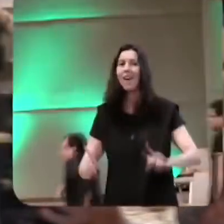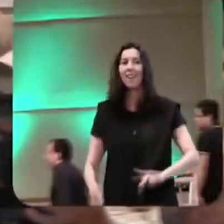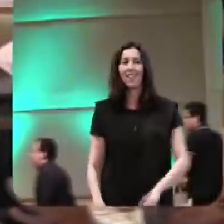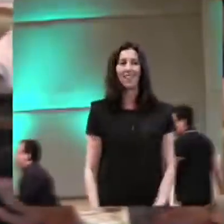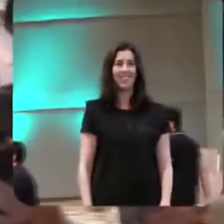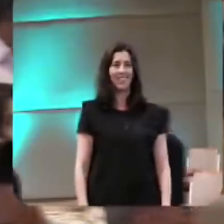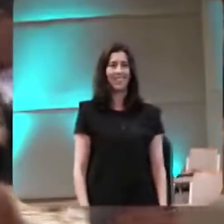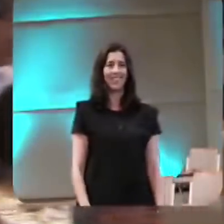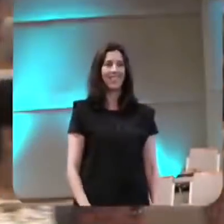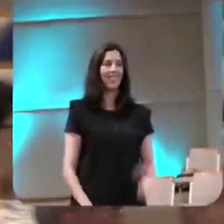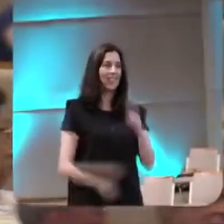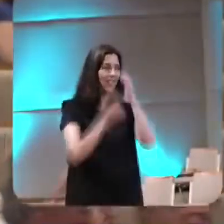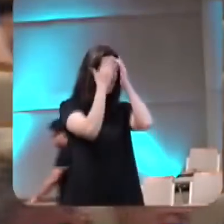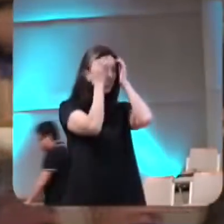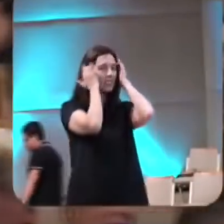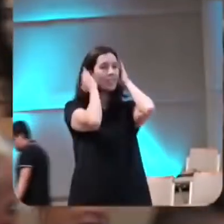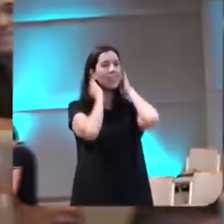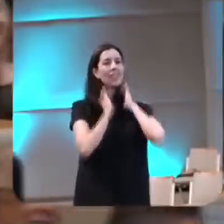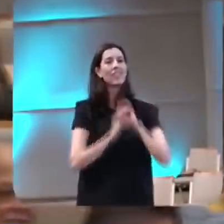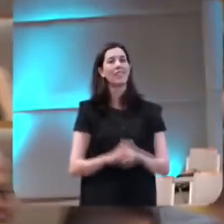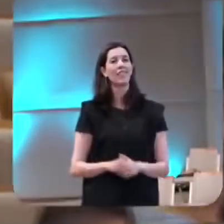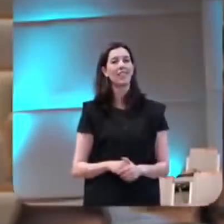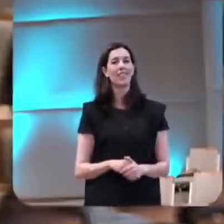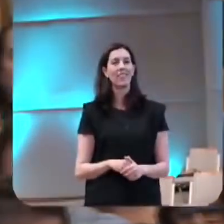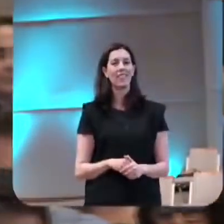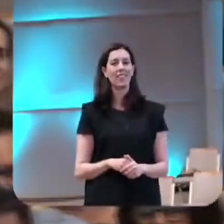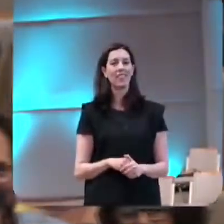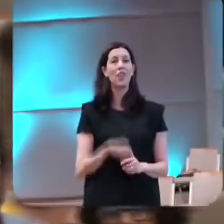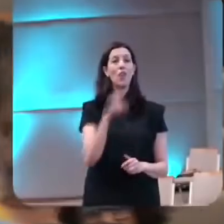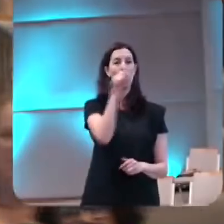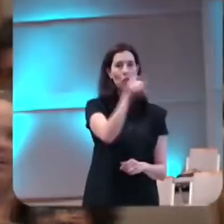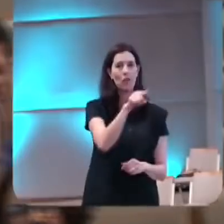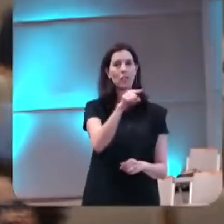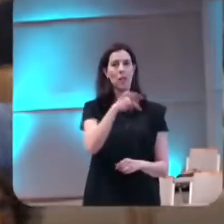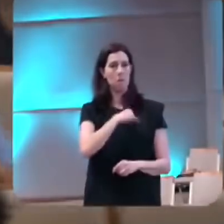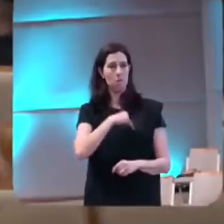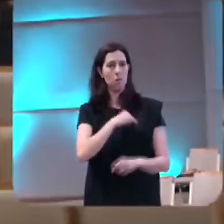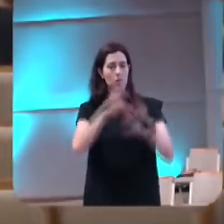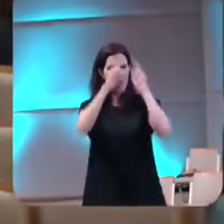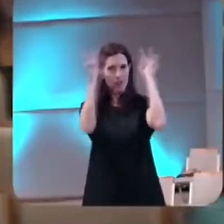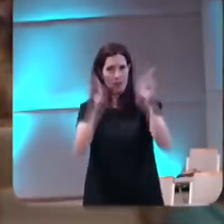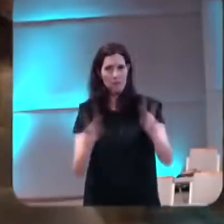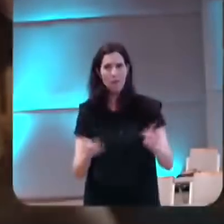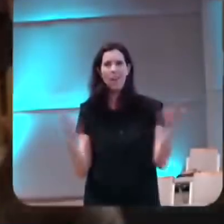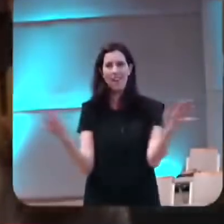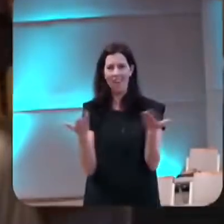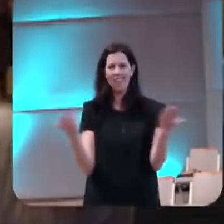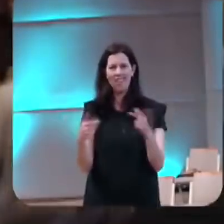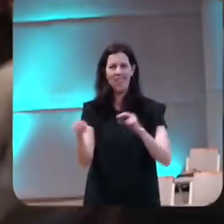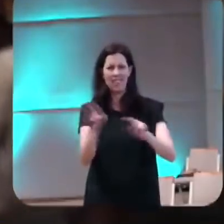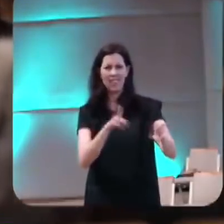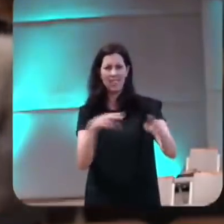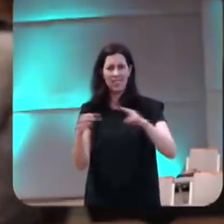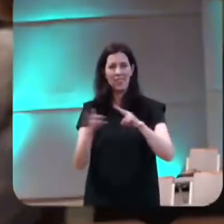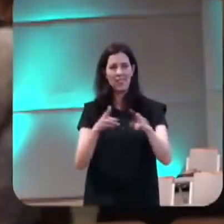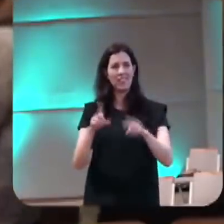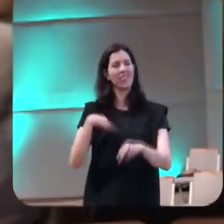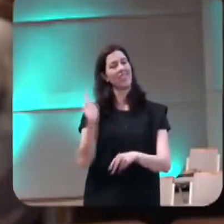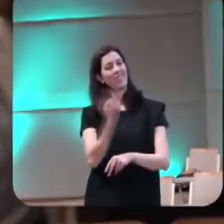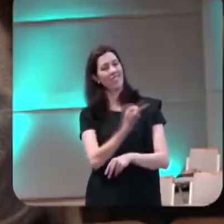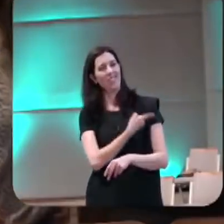isso é palavra de Deus para você, você é missionário da paz, tá bom? Fica de pé, canta conosco essa canção para a